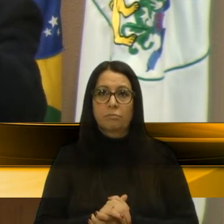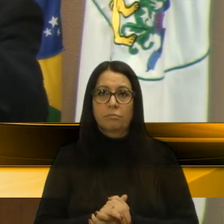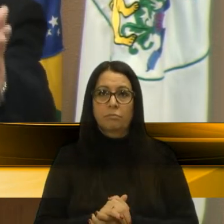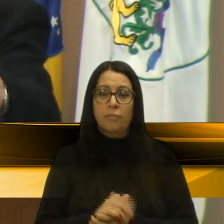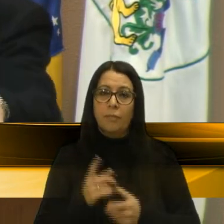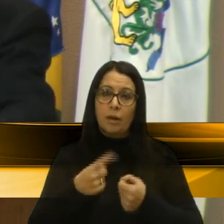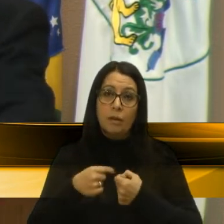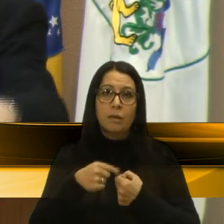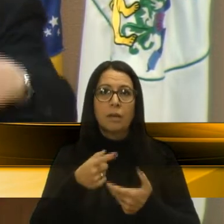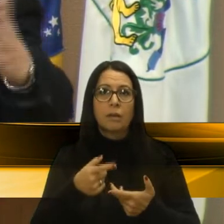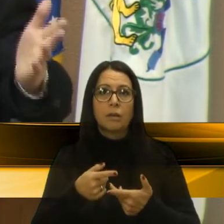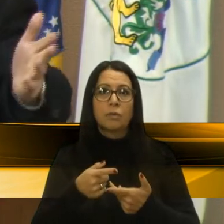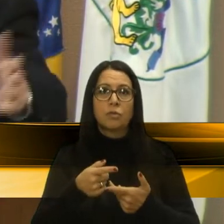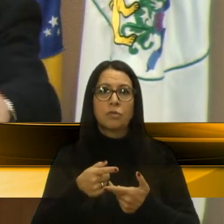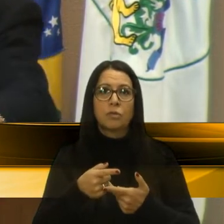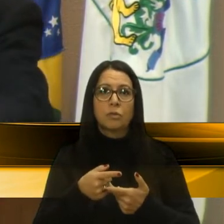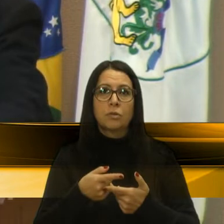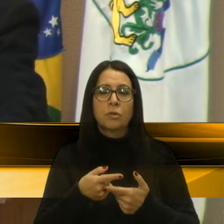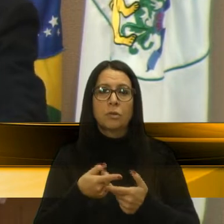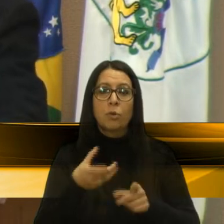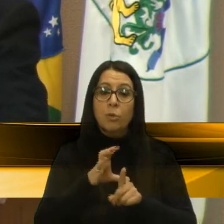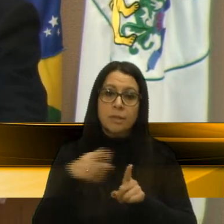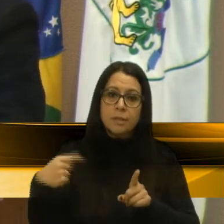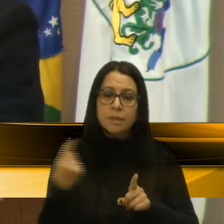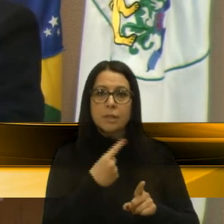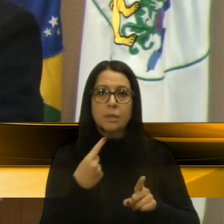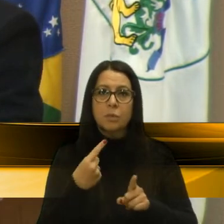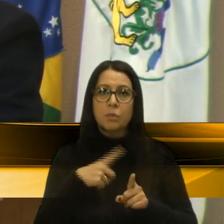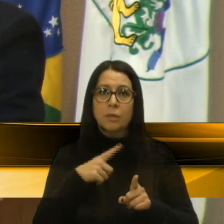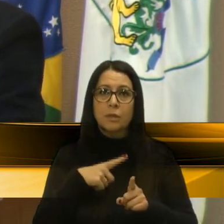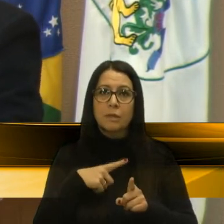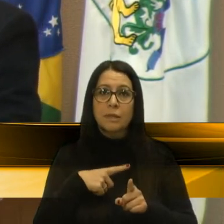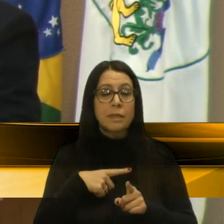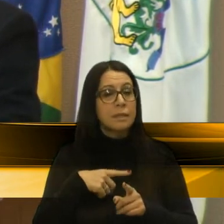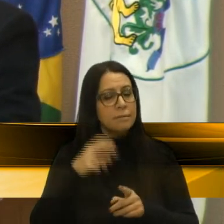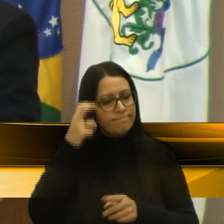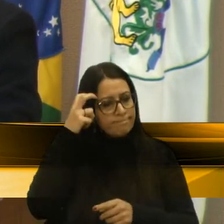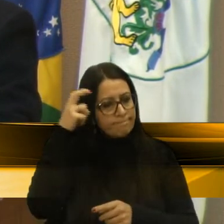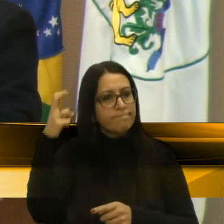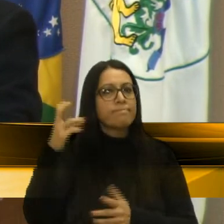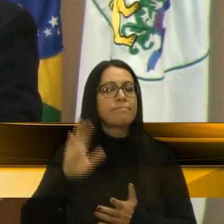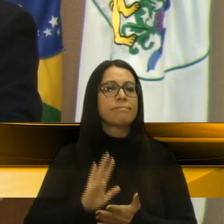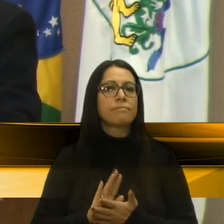descumpridas cada vez aumenta mais. E aí a minha preocupação,